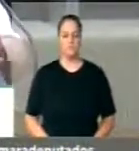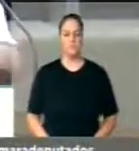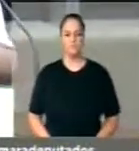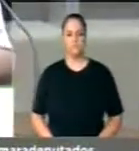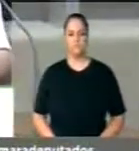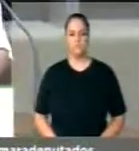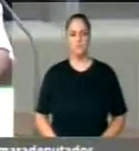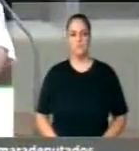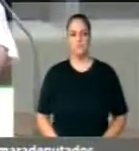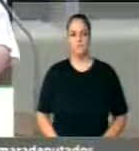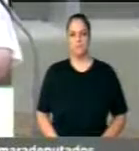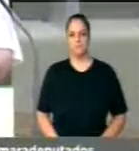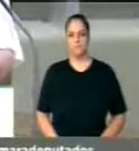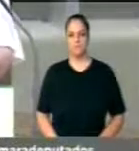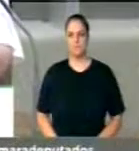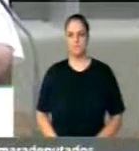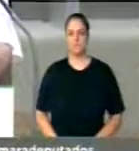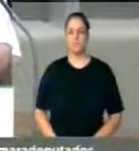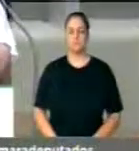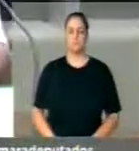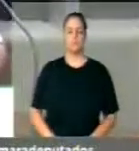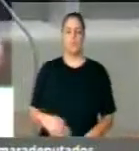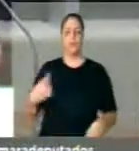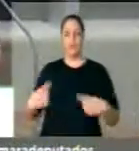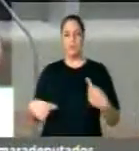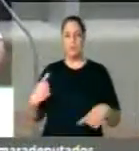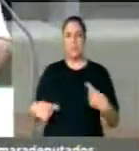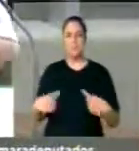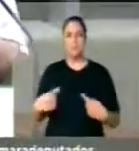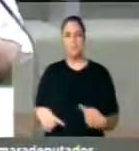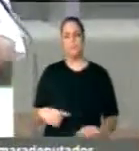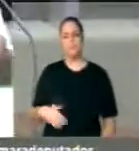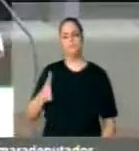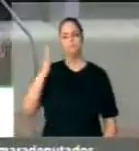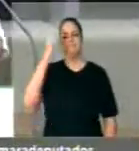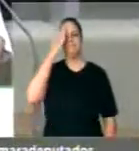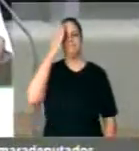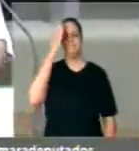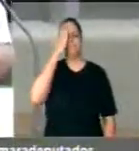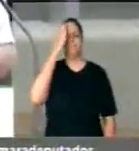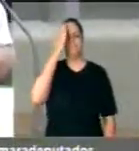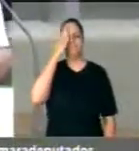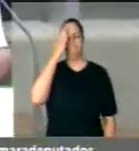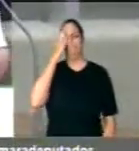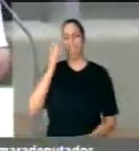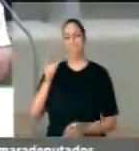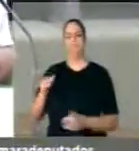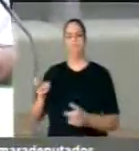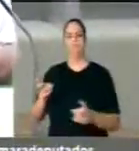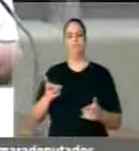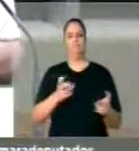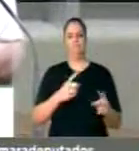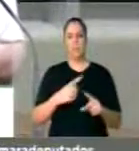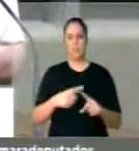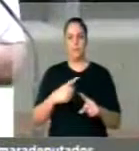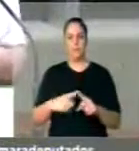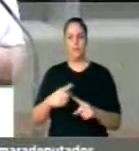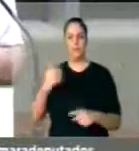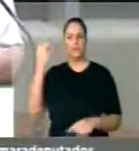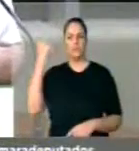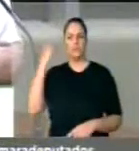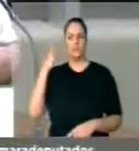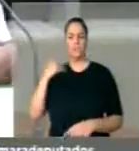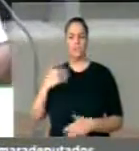Os resultados previsíveis desta disputa, fruto das alianças que se costuraram nos últimos